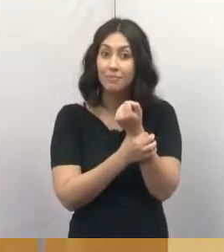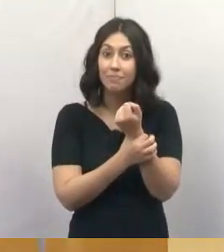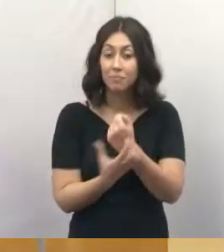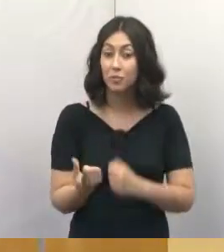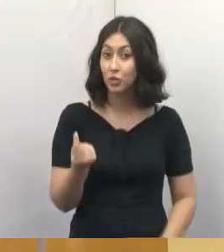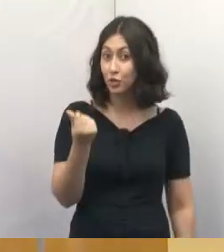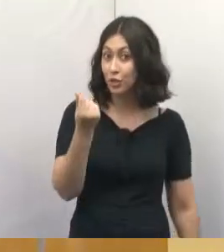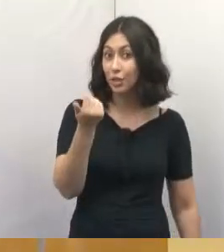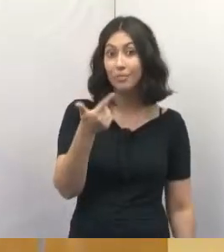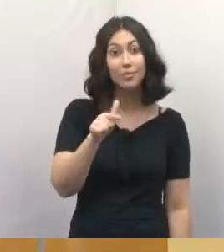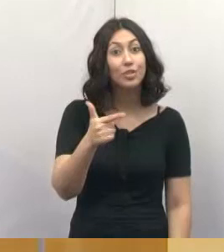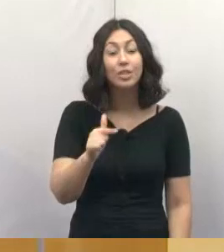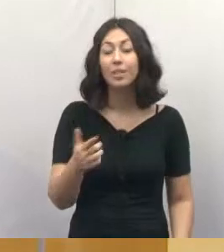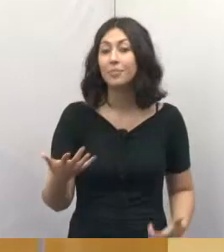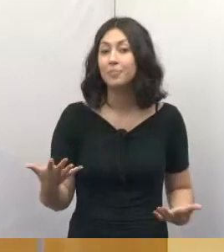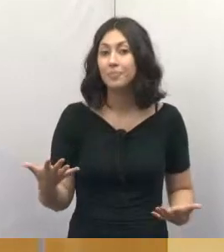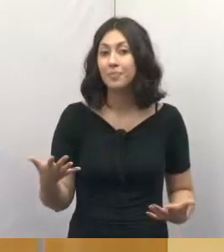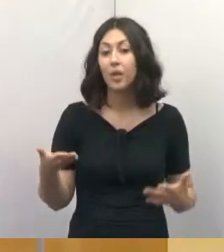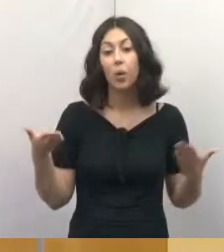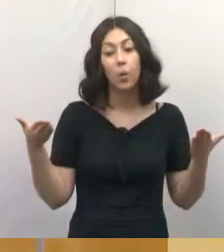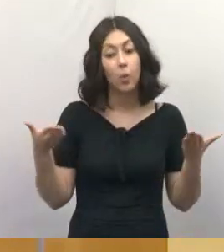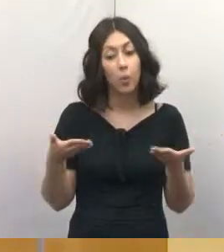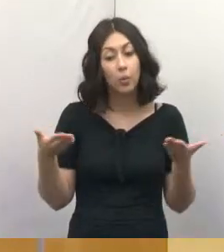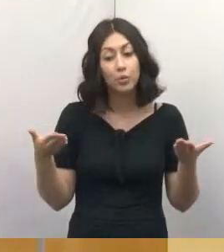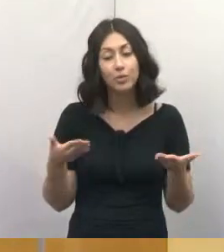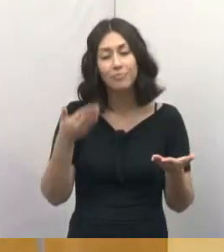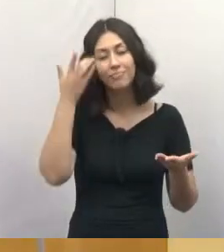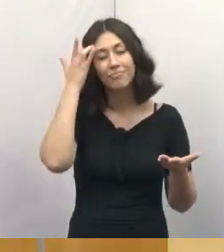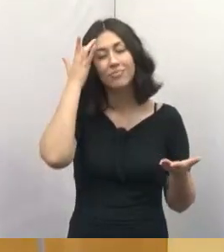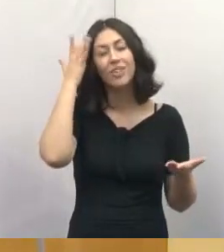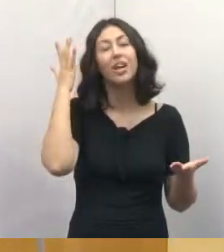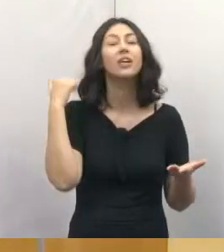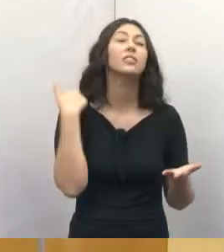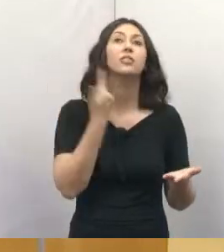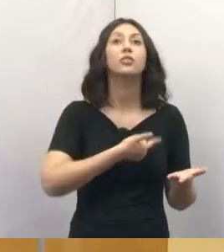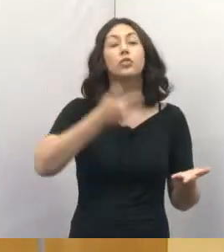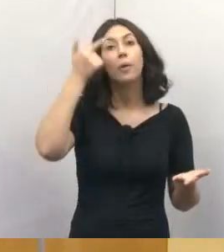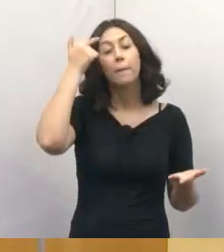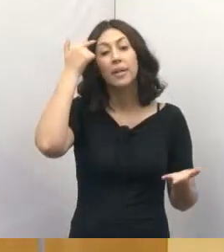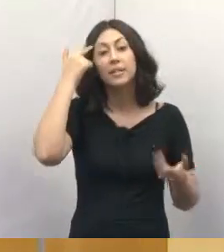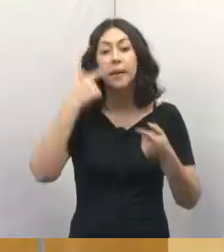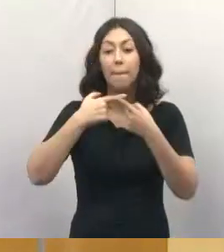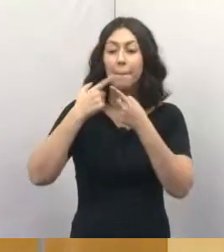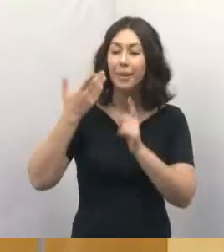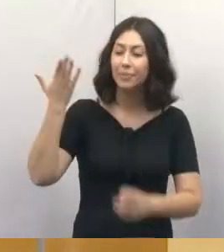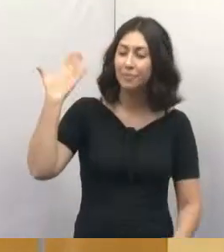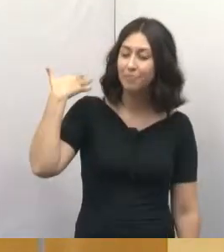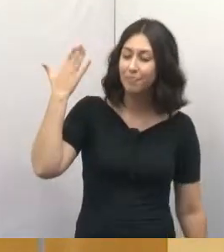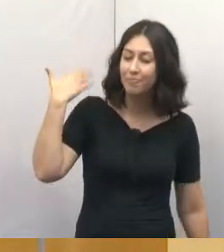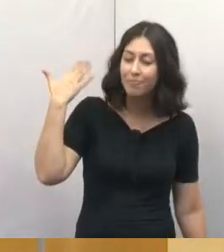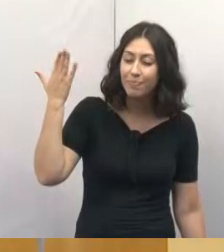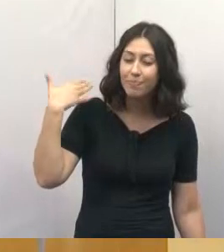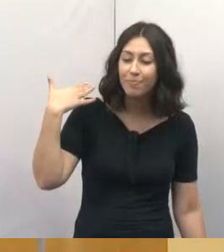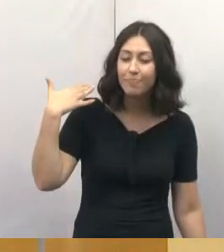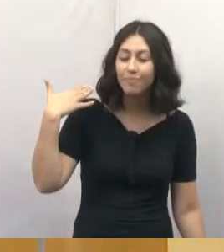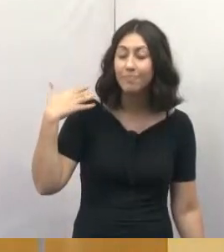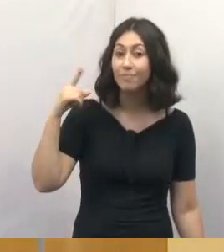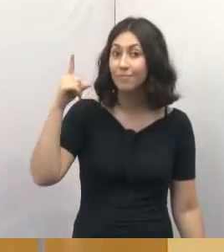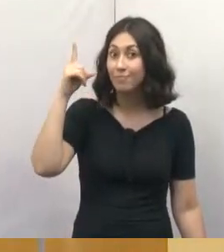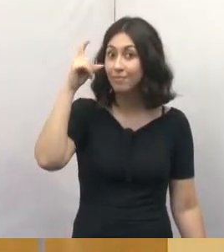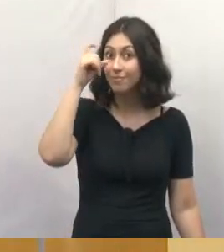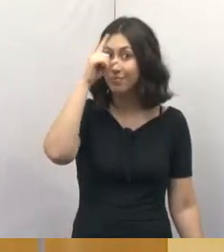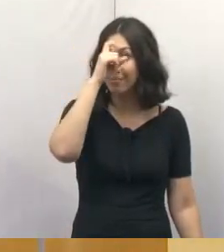jurídica. Então hoje é fácil a gente pensar, mas lá atrás não era